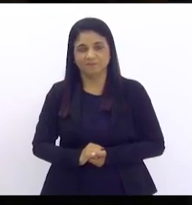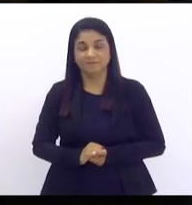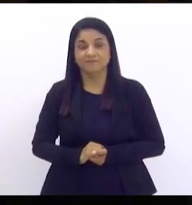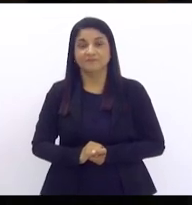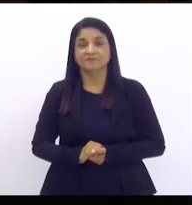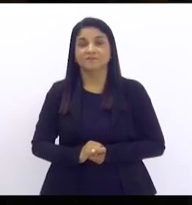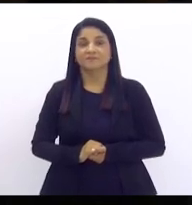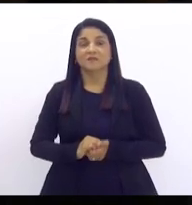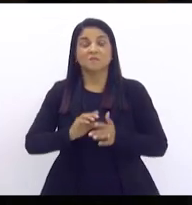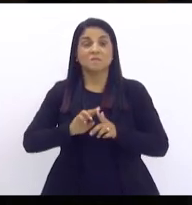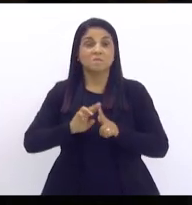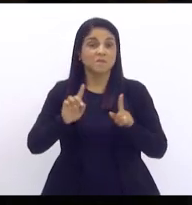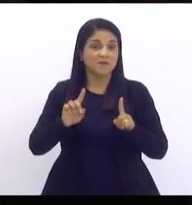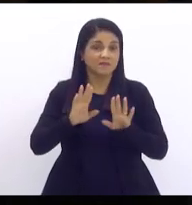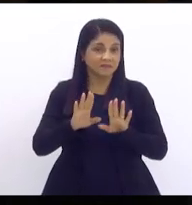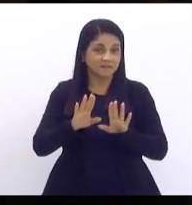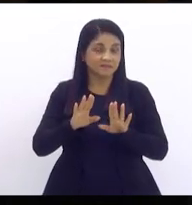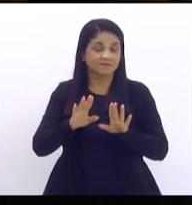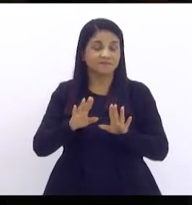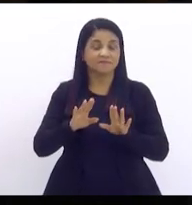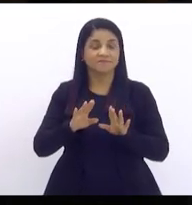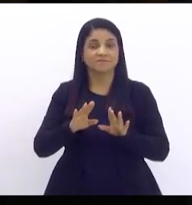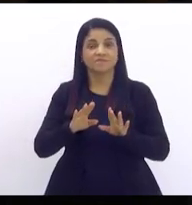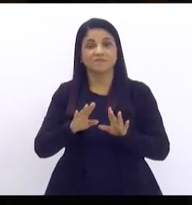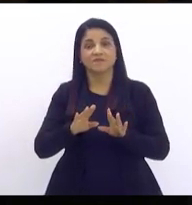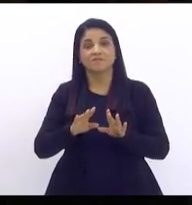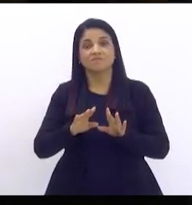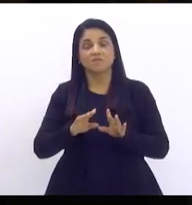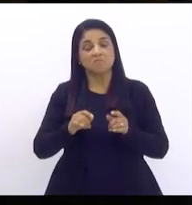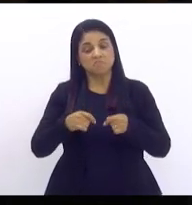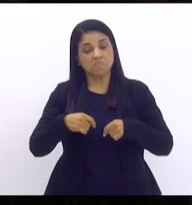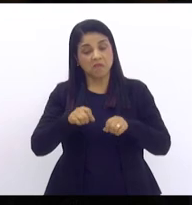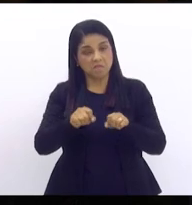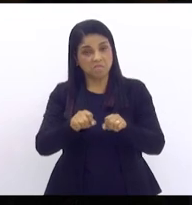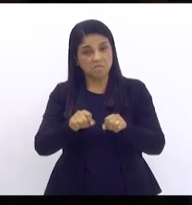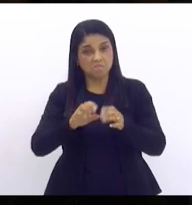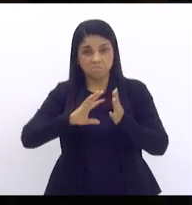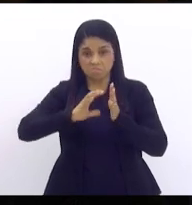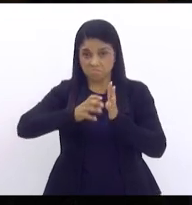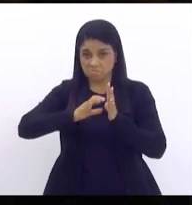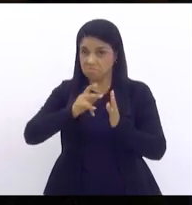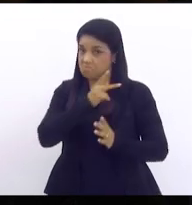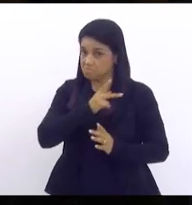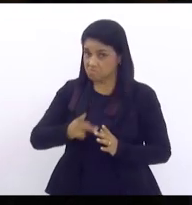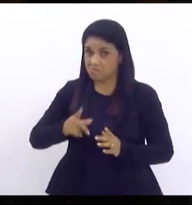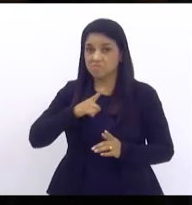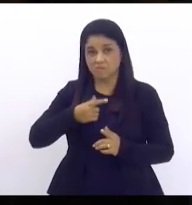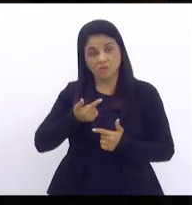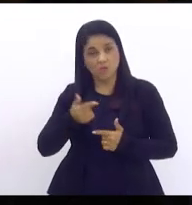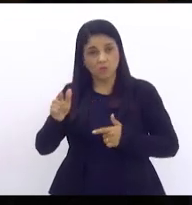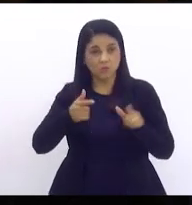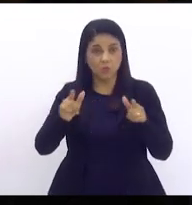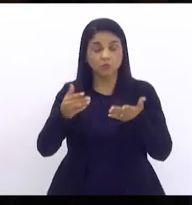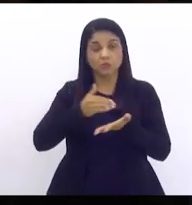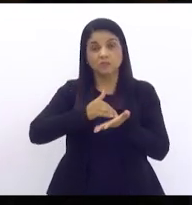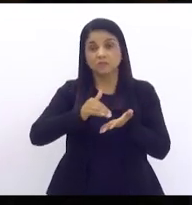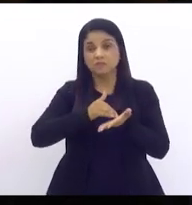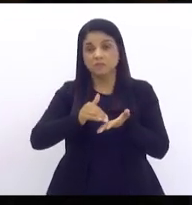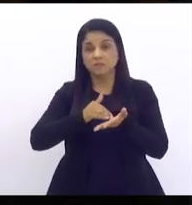menção a quem já presidiu muitas vezes esse partido, hoje é secretário de